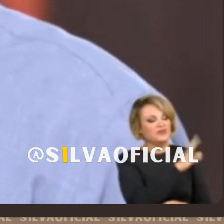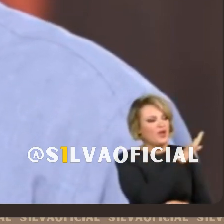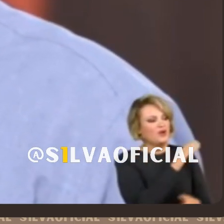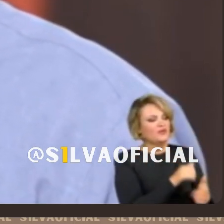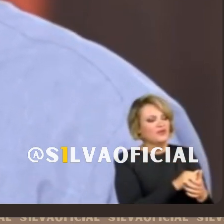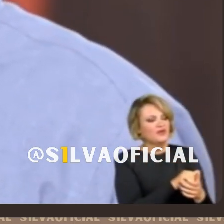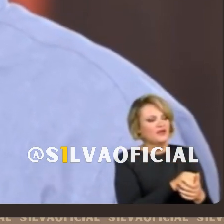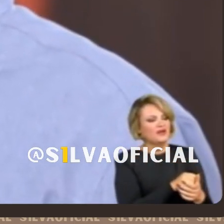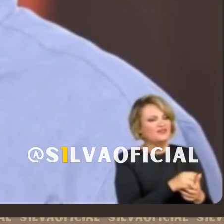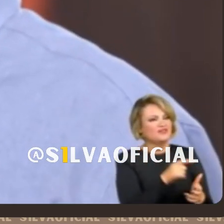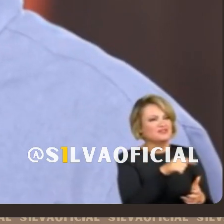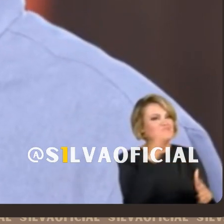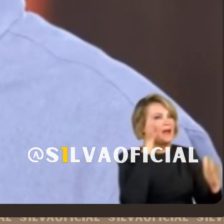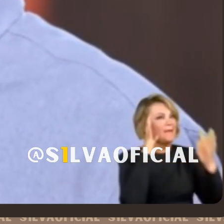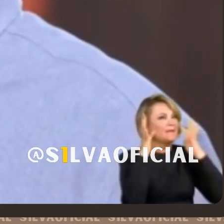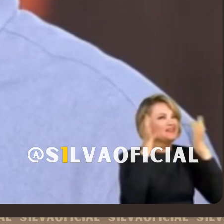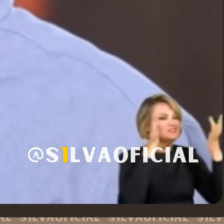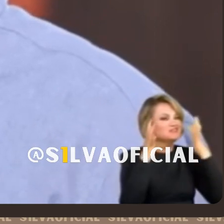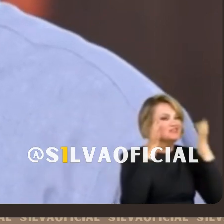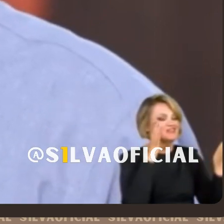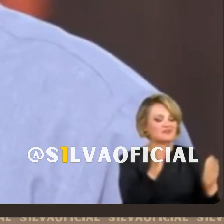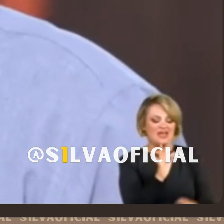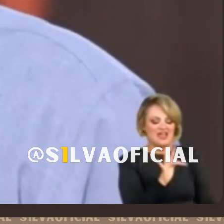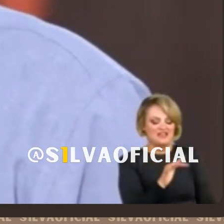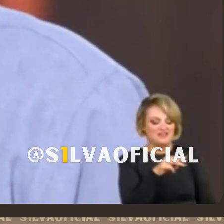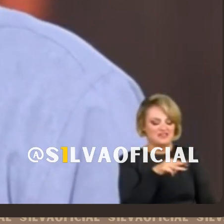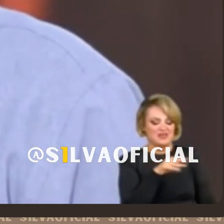poderia abrir mão da sua dívida com o continente africano